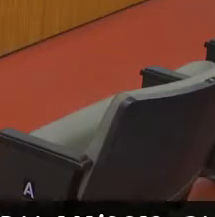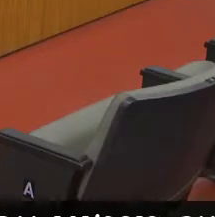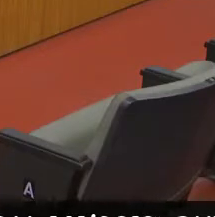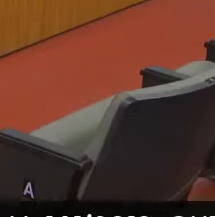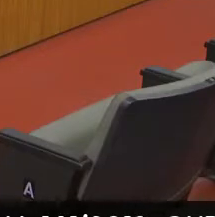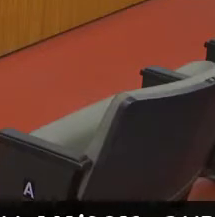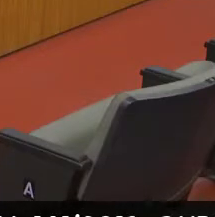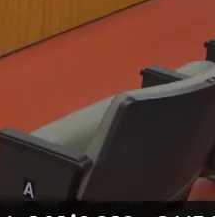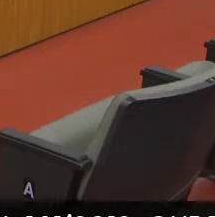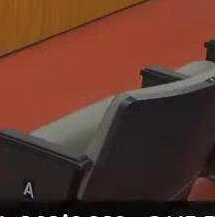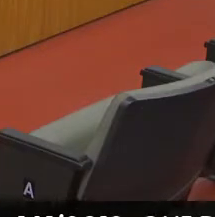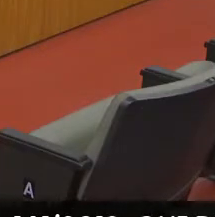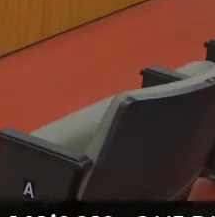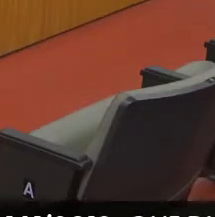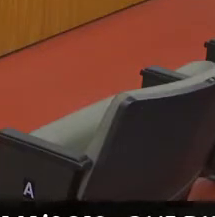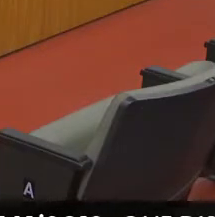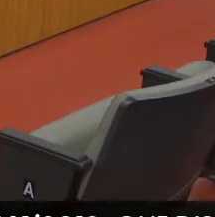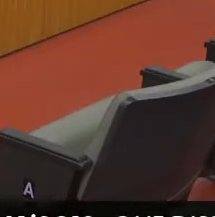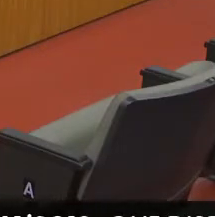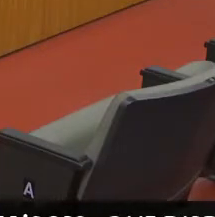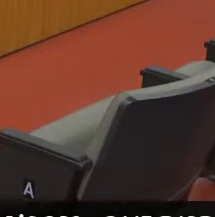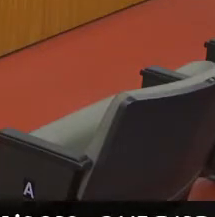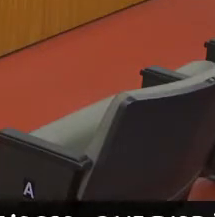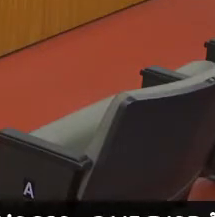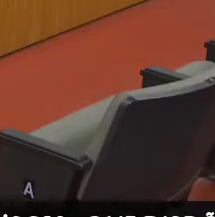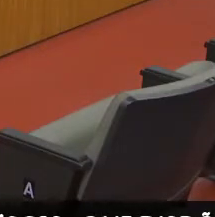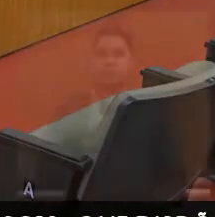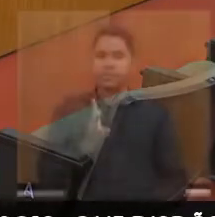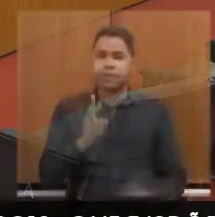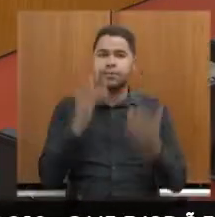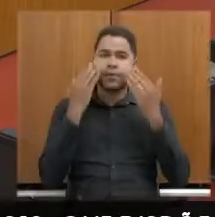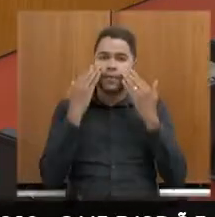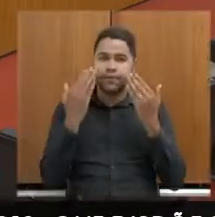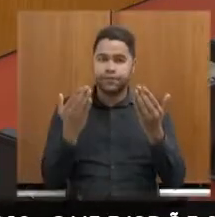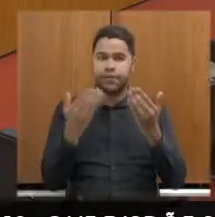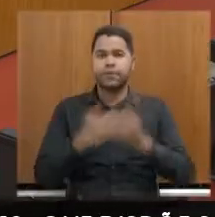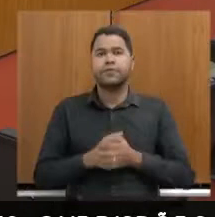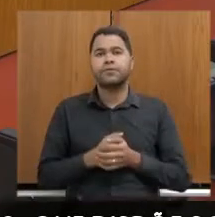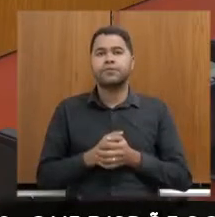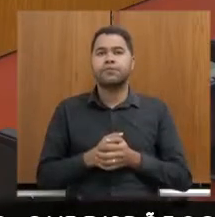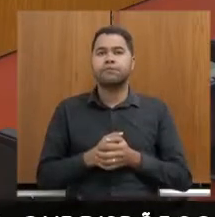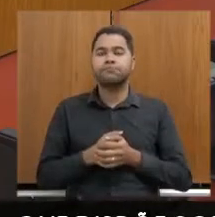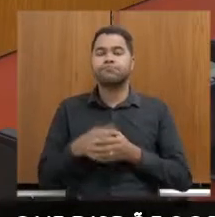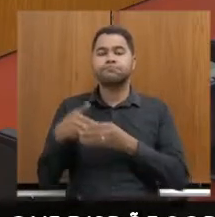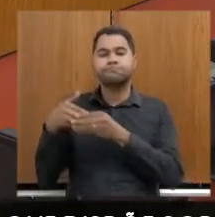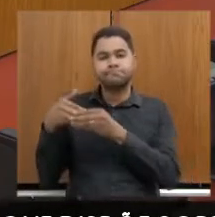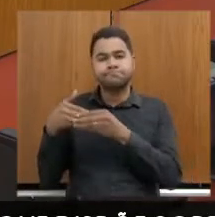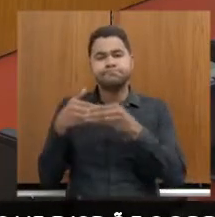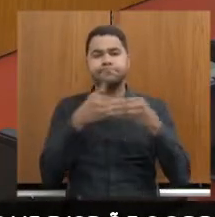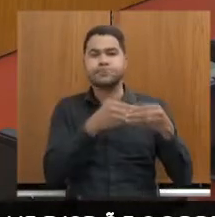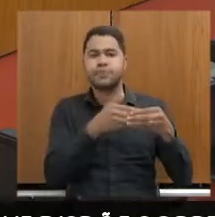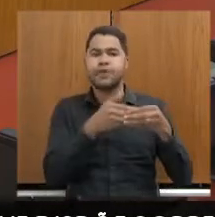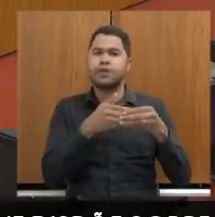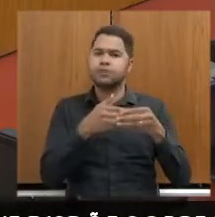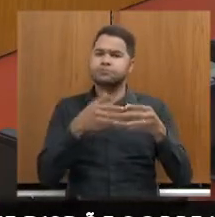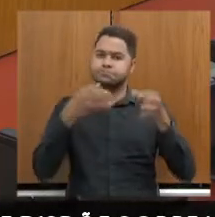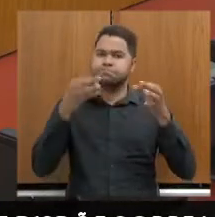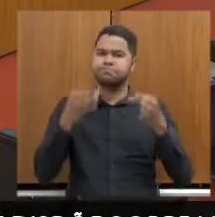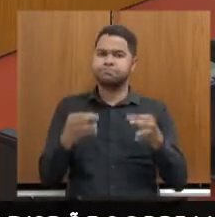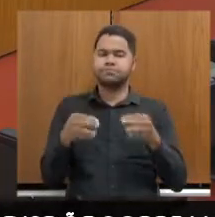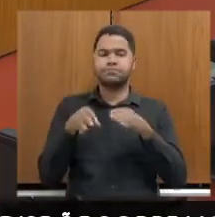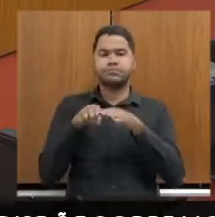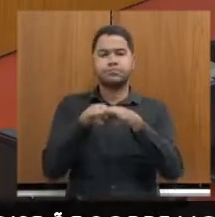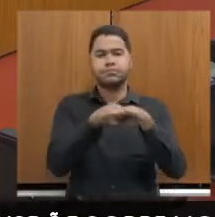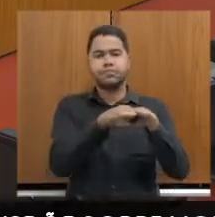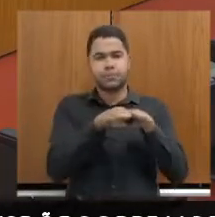parabenizar pela condição sempre dessa comissão sempre que está à frente da comissão a condição de forma sensata e equilibrada